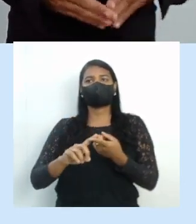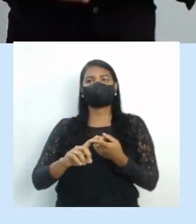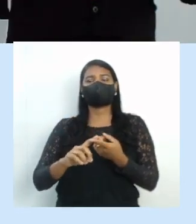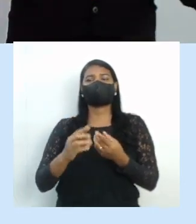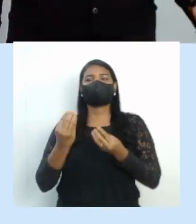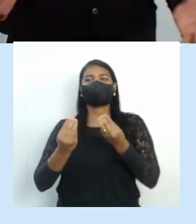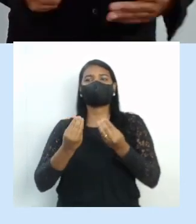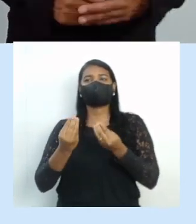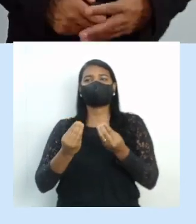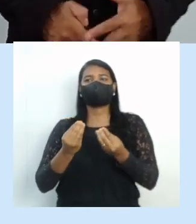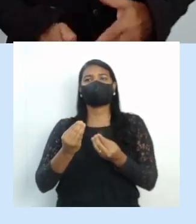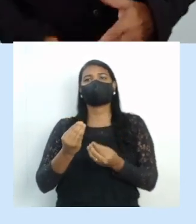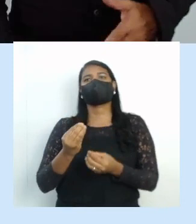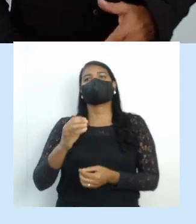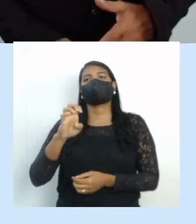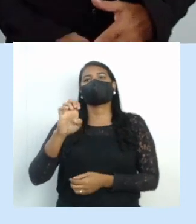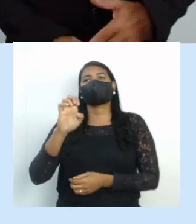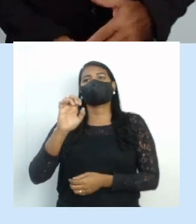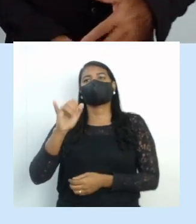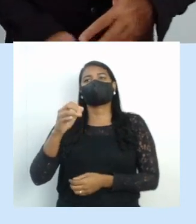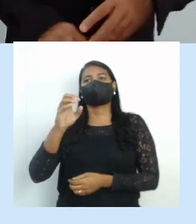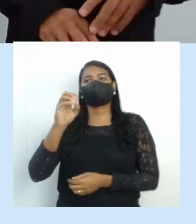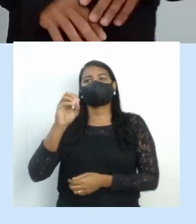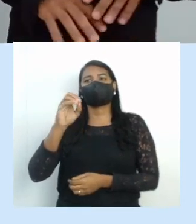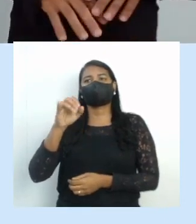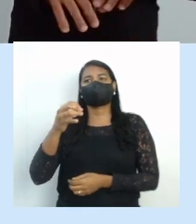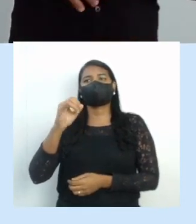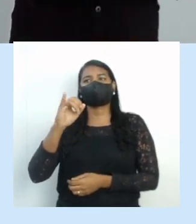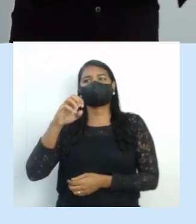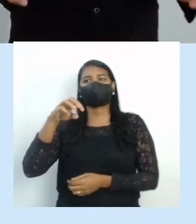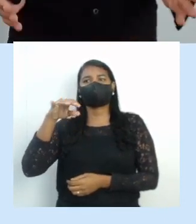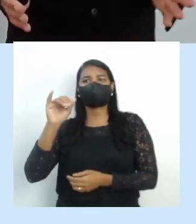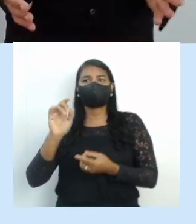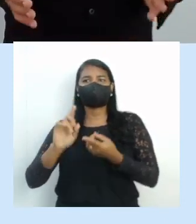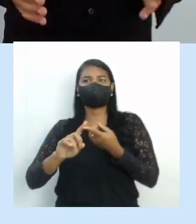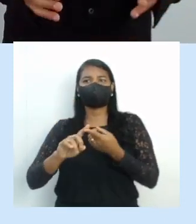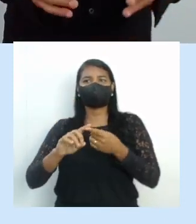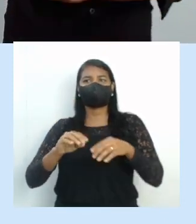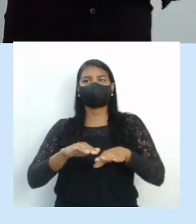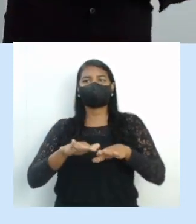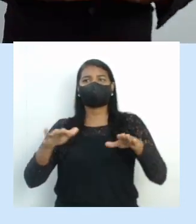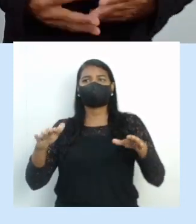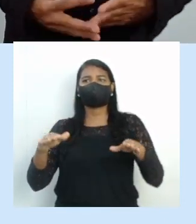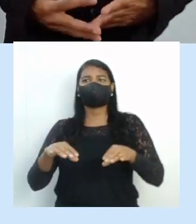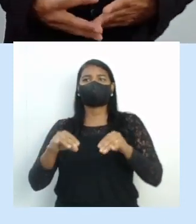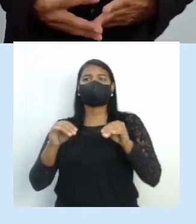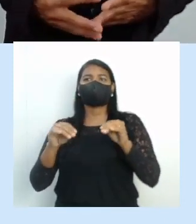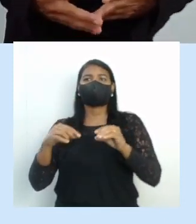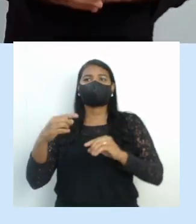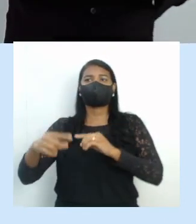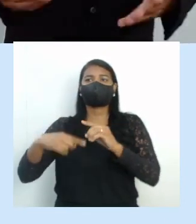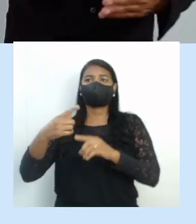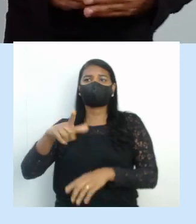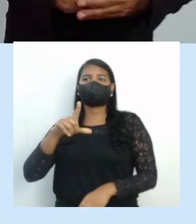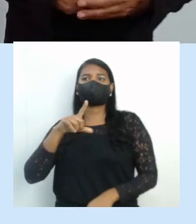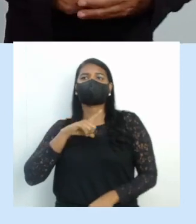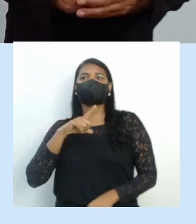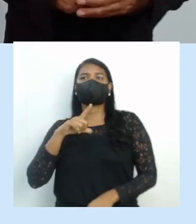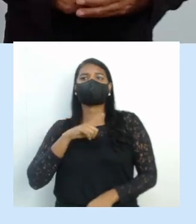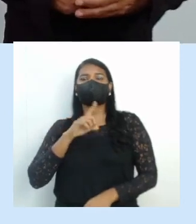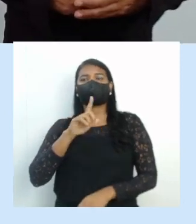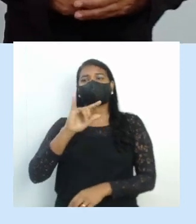de transformação da superfície. E caso o ciclo ele não existisse, a